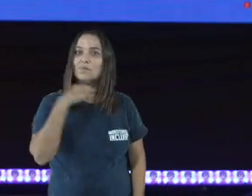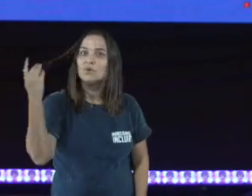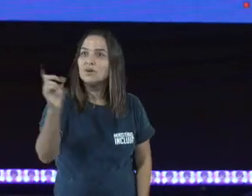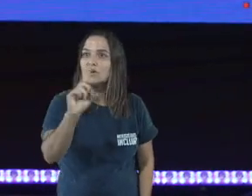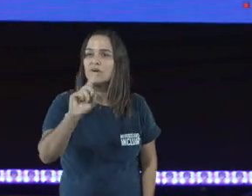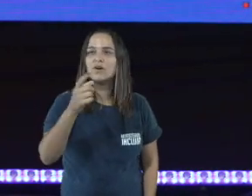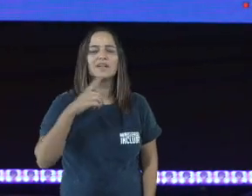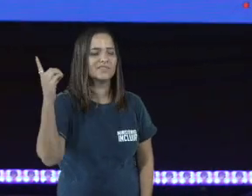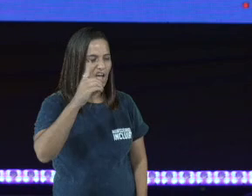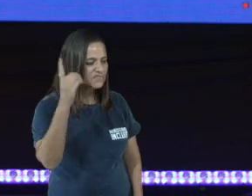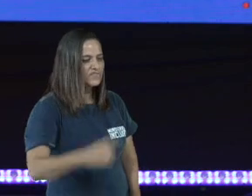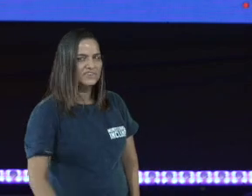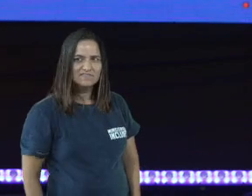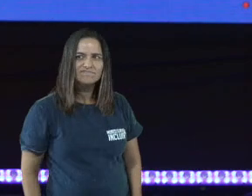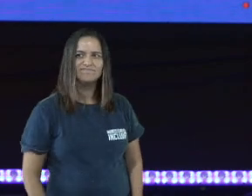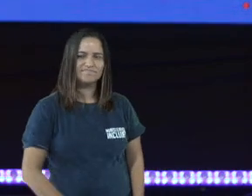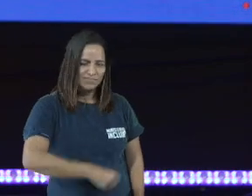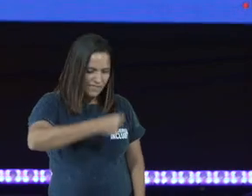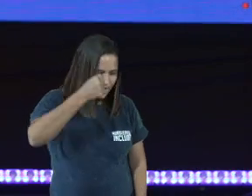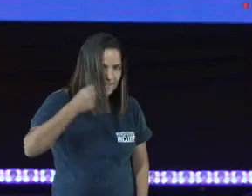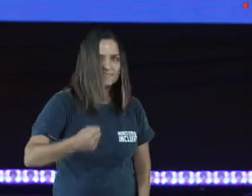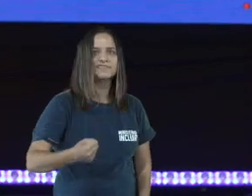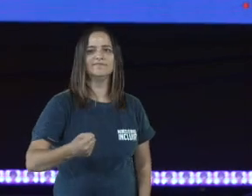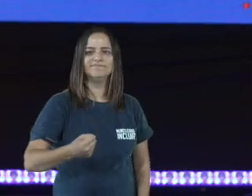Oi querido